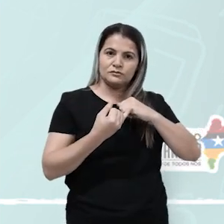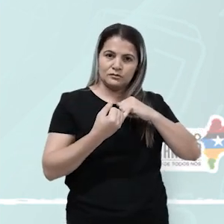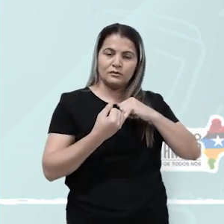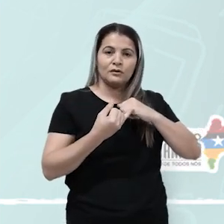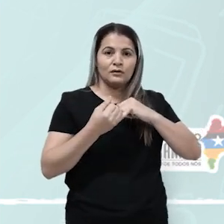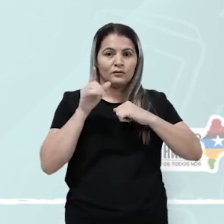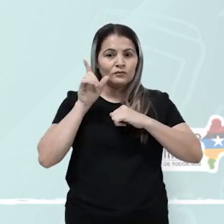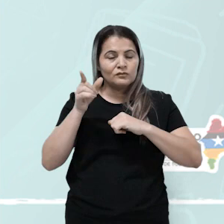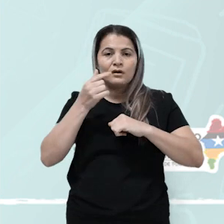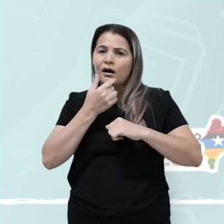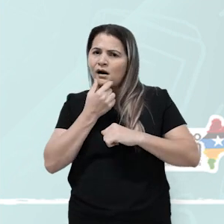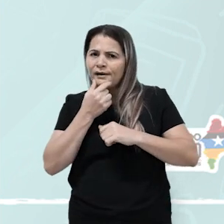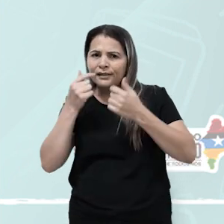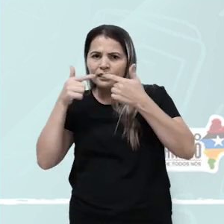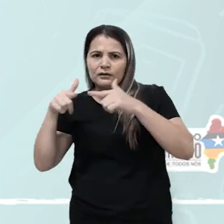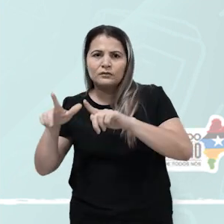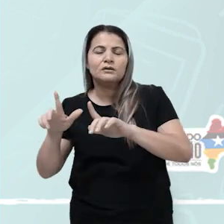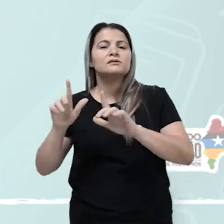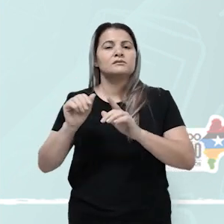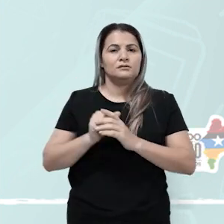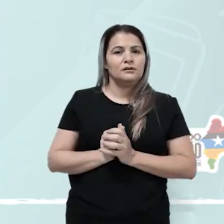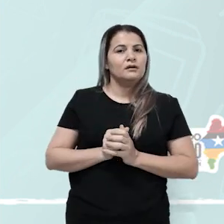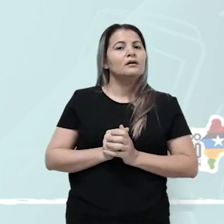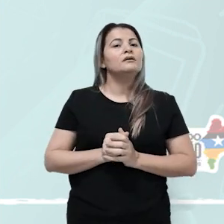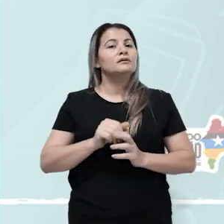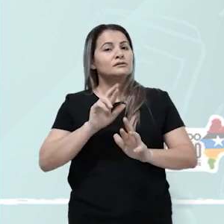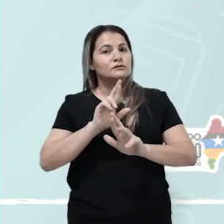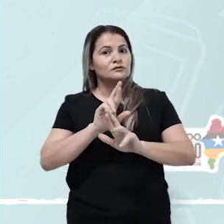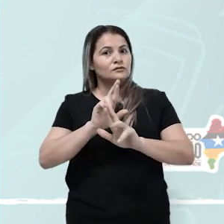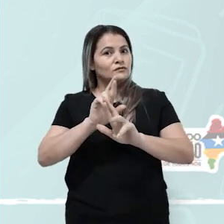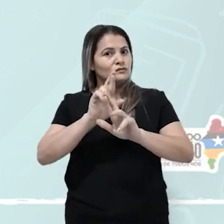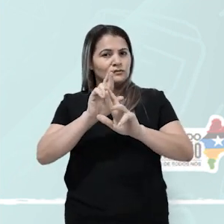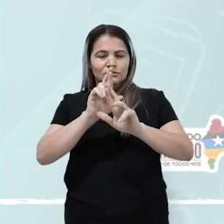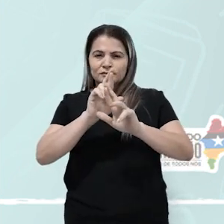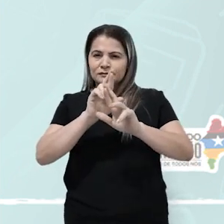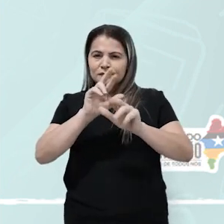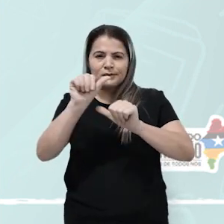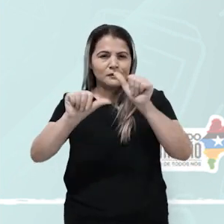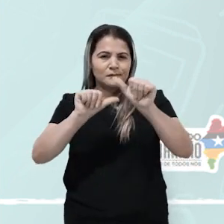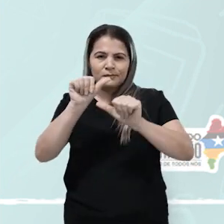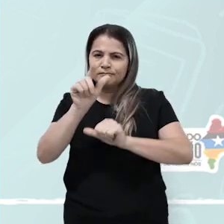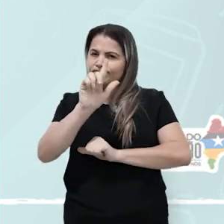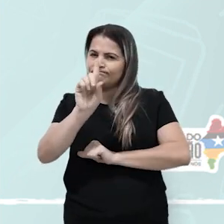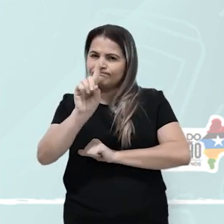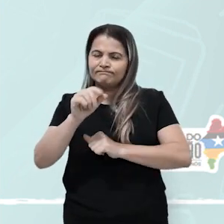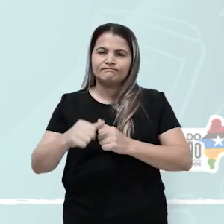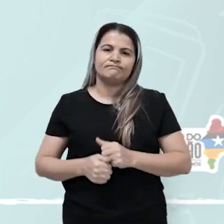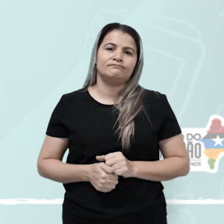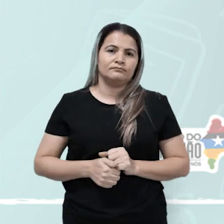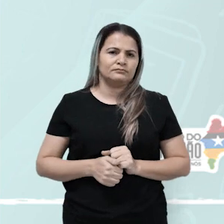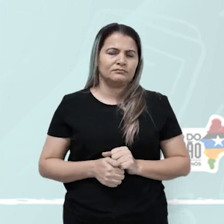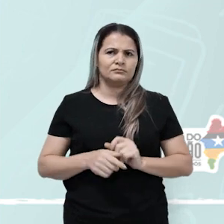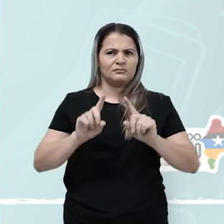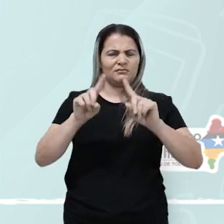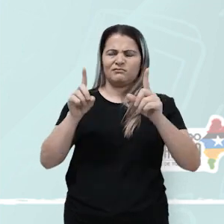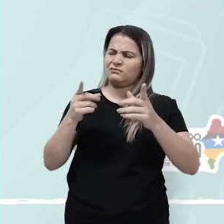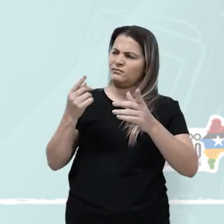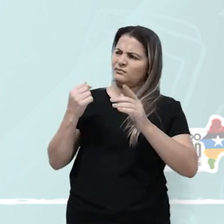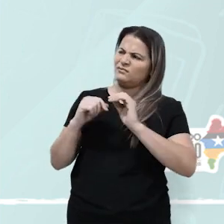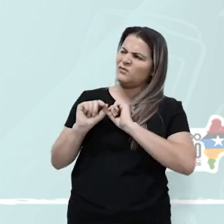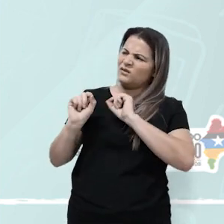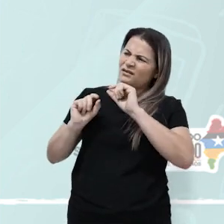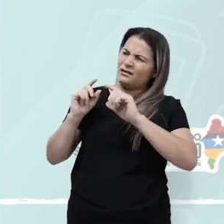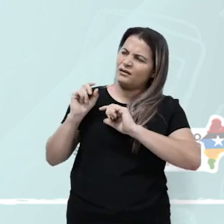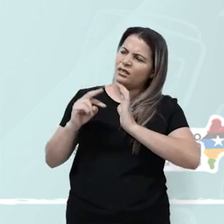primeira coisa. Adjetivos em língua inglesa, eles são invariáveis. Tá? O que isso quer dizer?